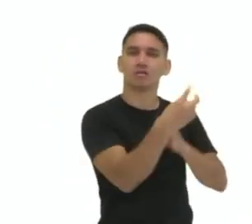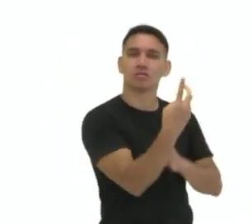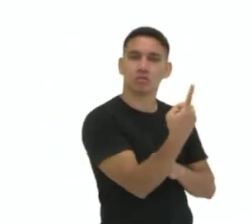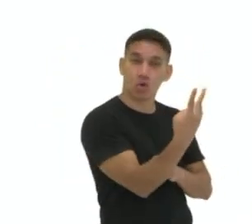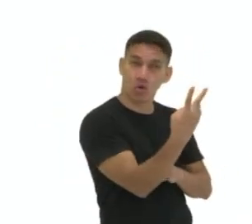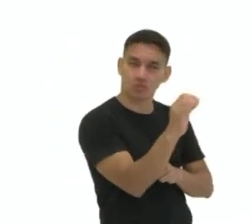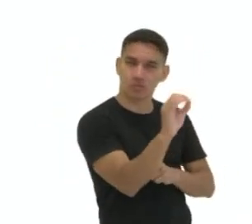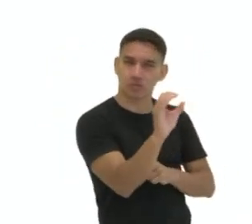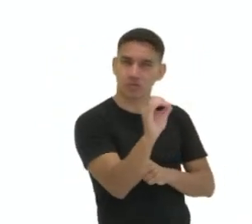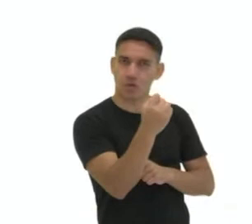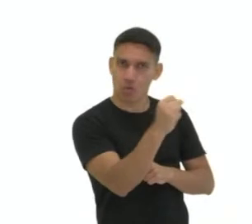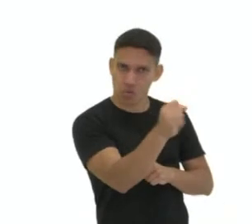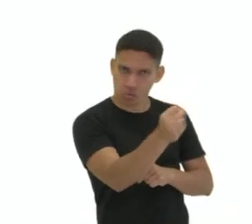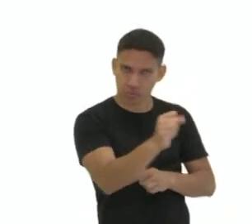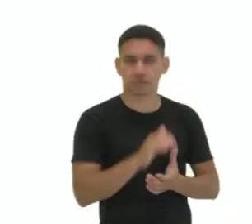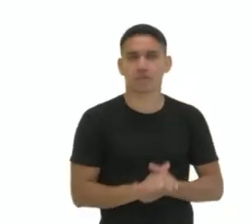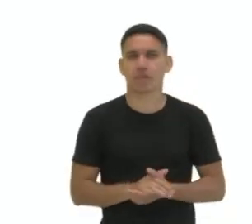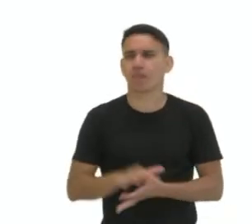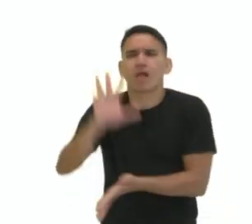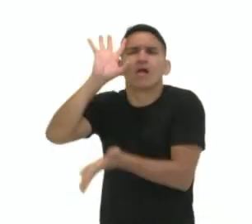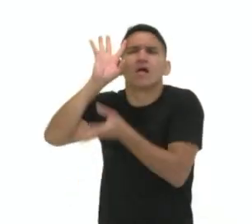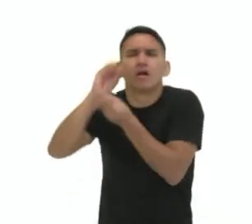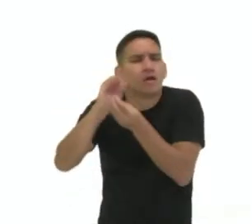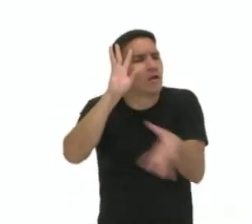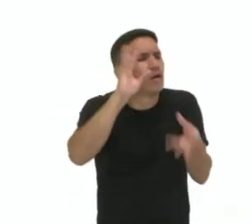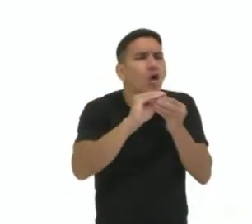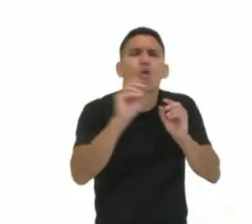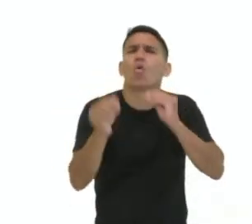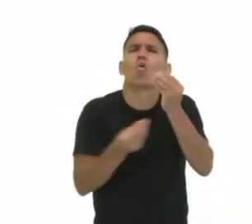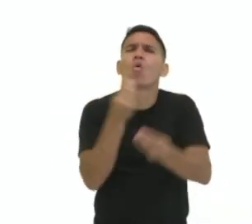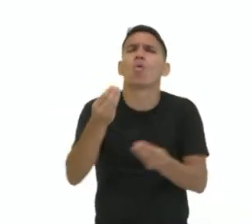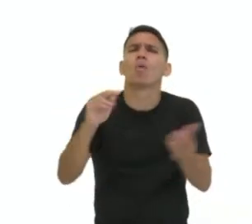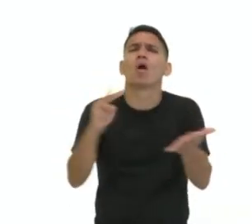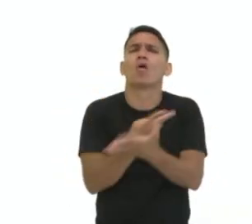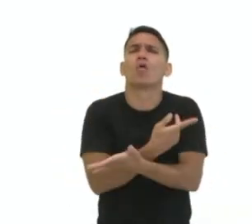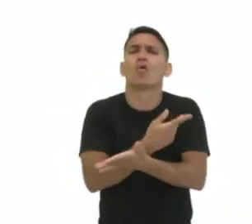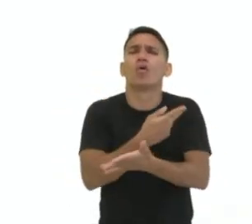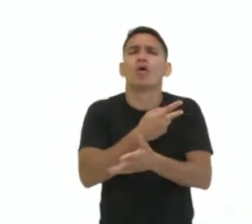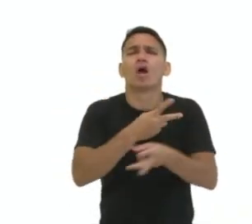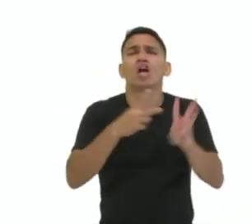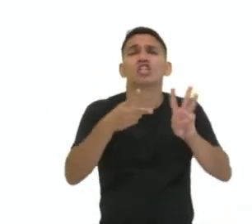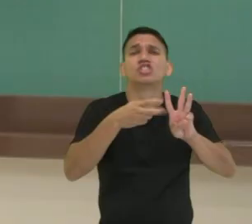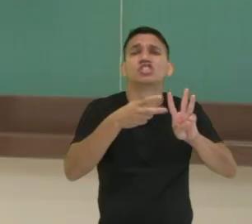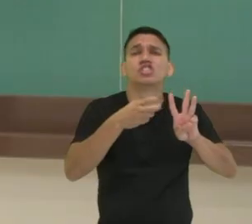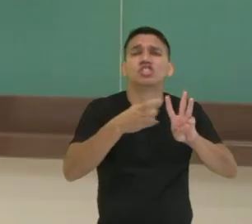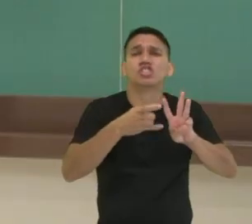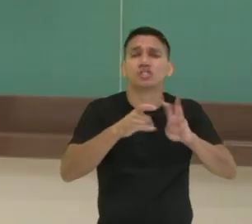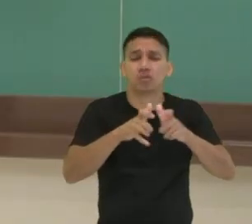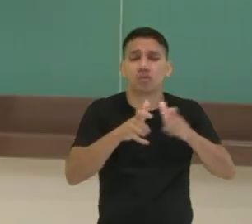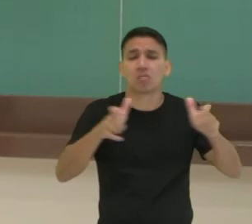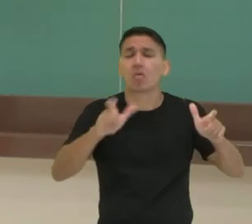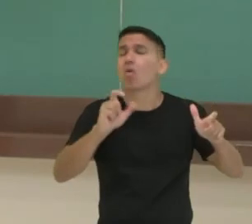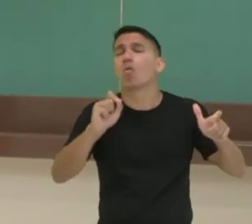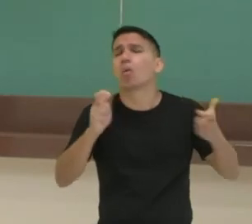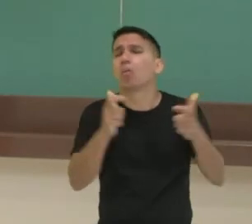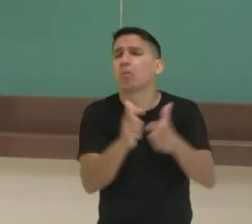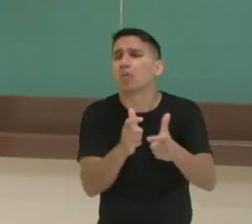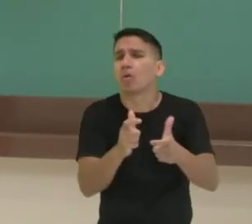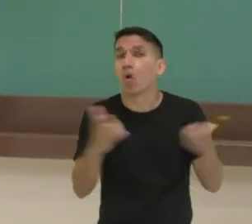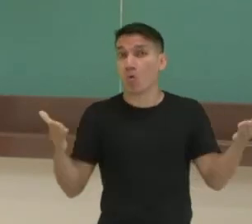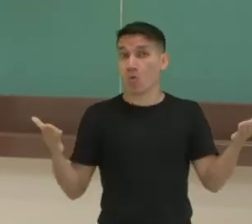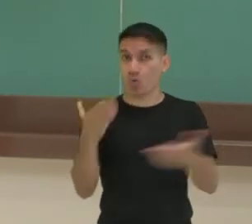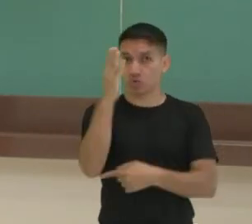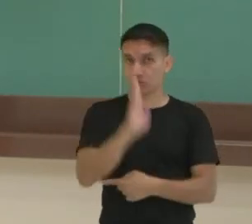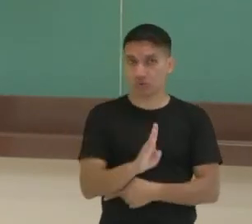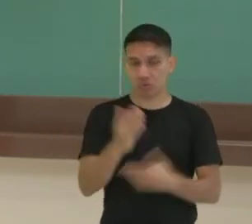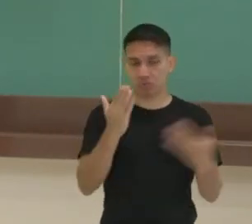podemos concluir sobre a ocupação indígena no território que hoje é o Brasil? Então vocês vão observar esses